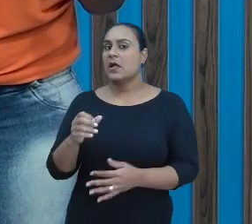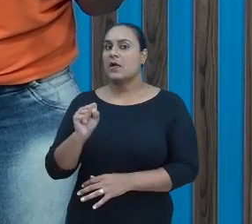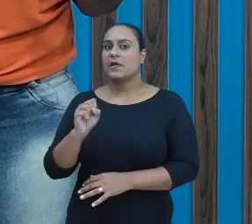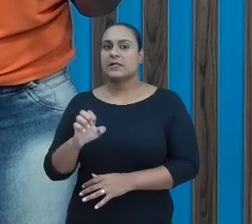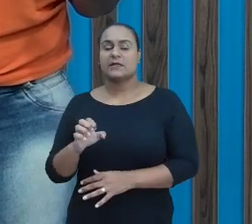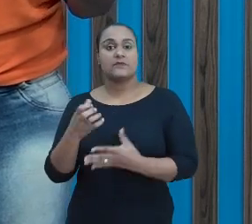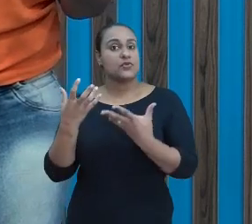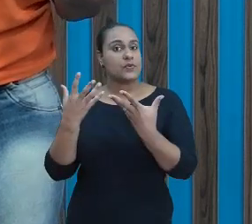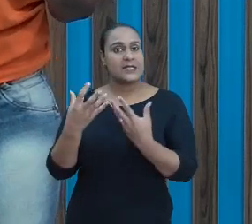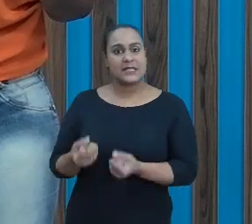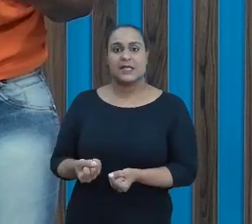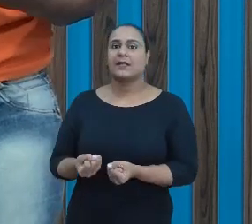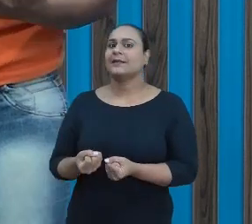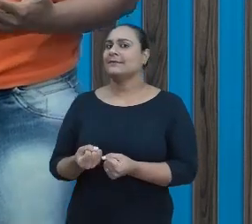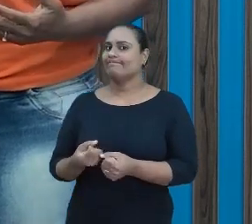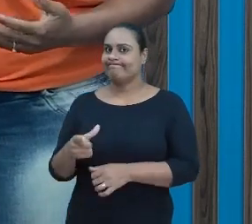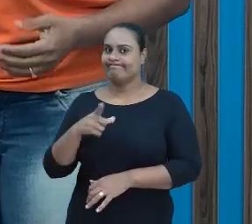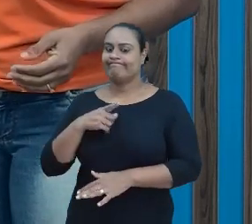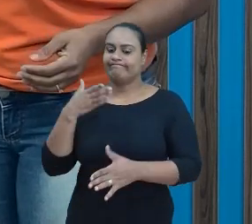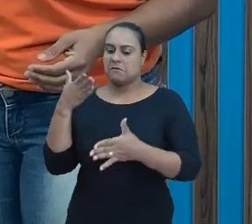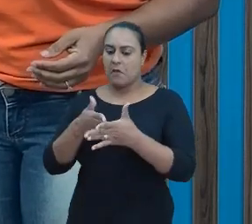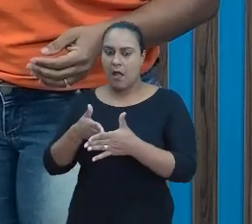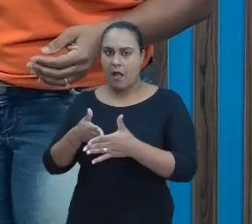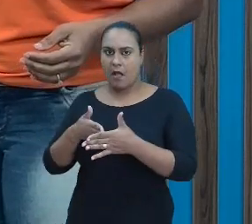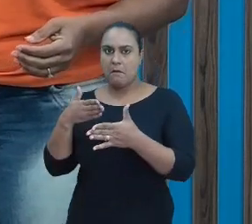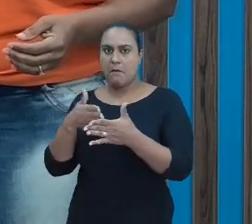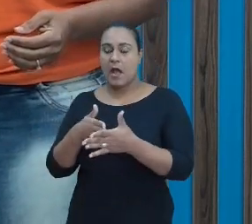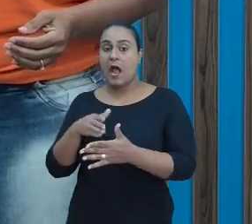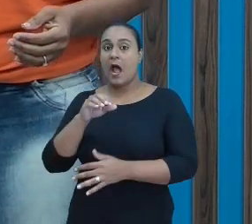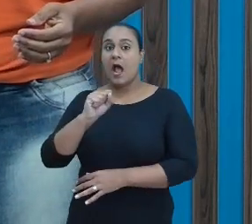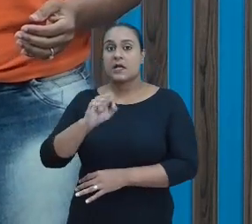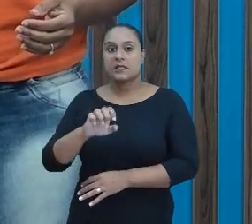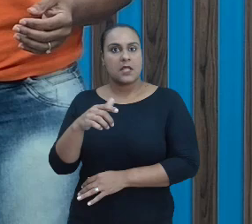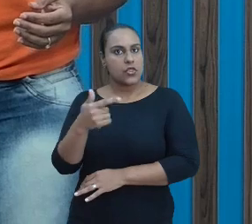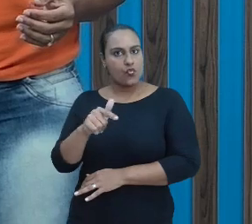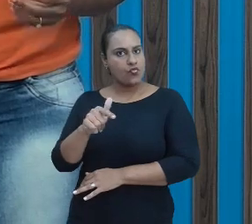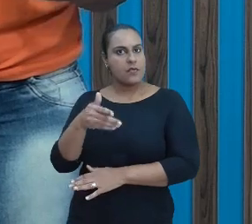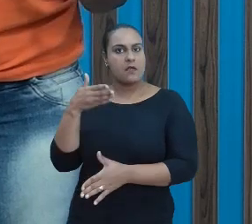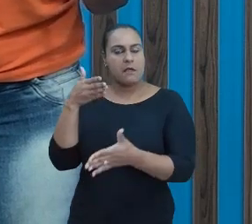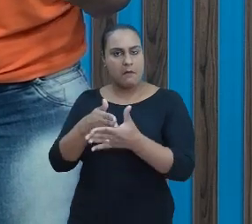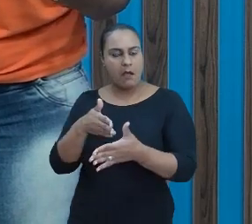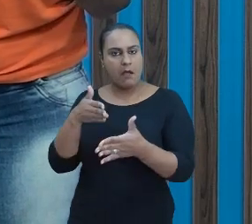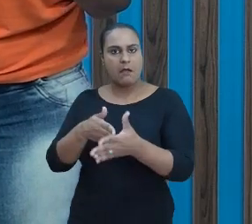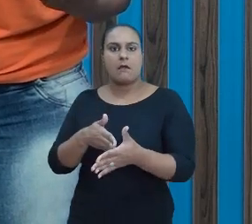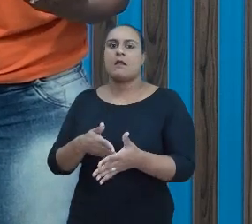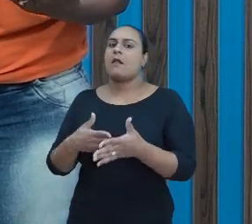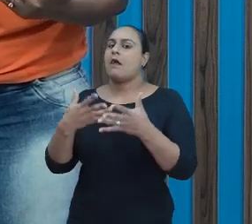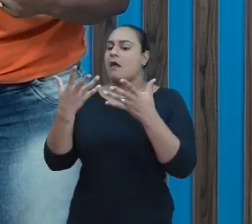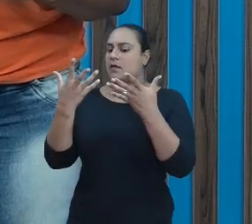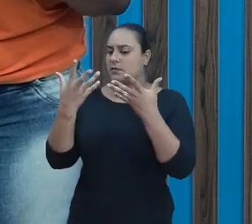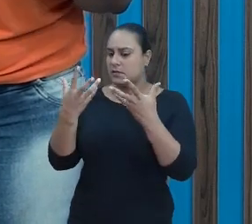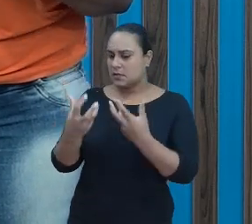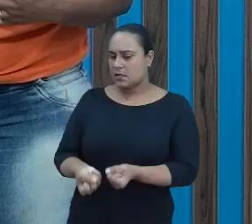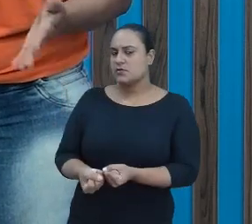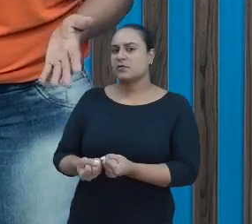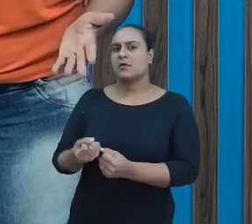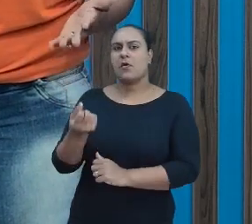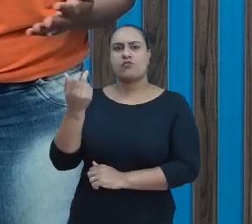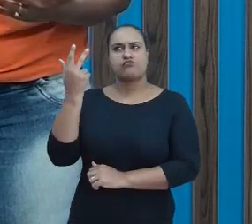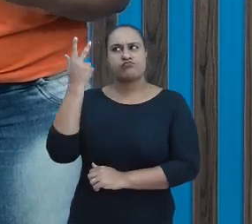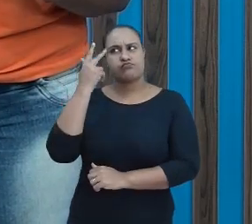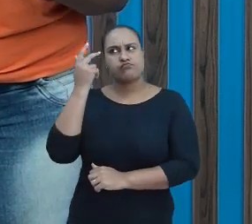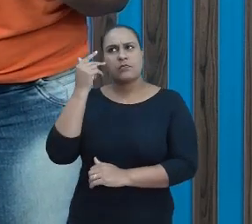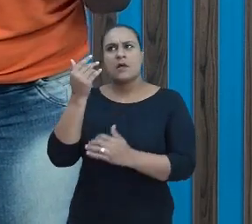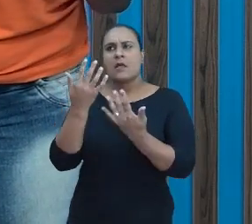uma barreira. Então, quando não tem essa barreira atitudinal, a aceitação começa a ser algo normal,